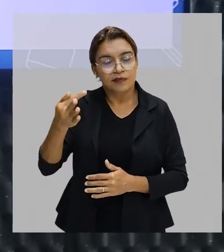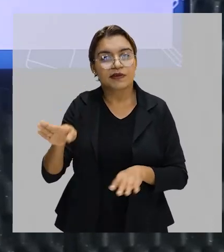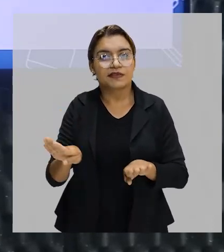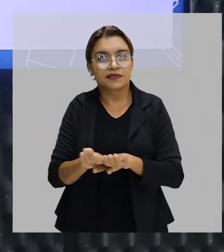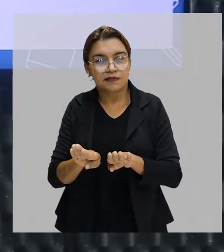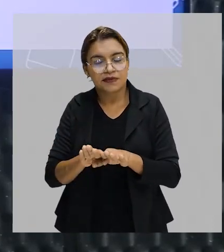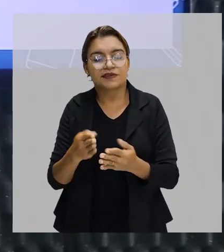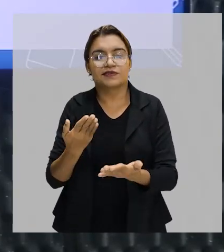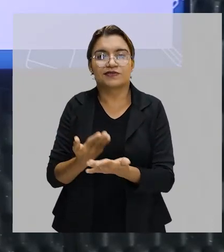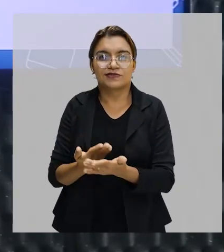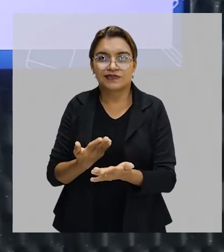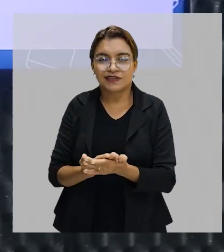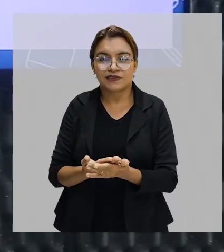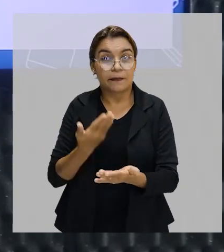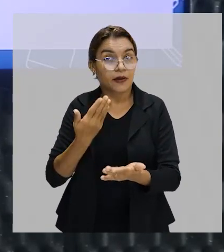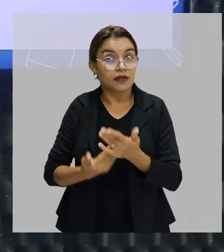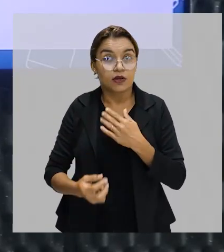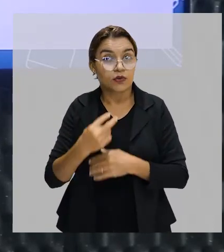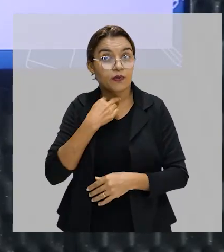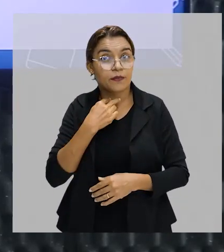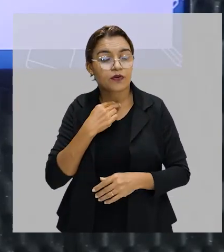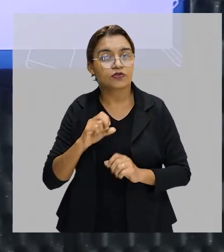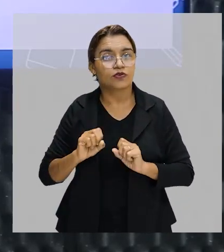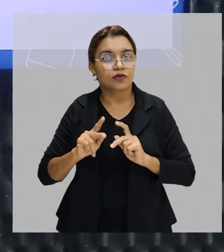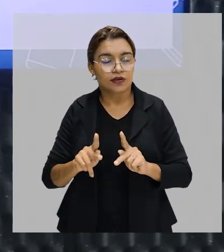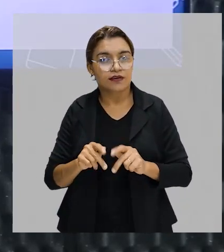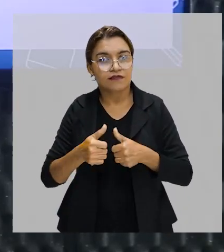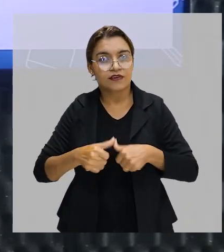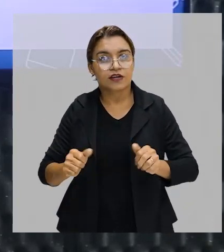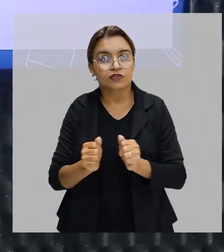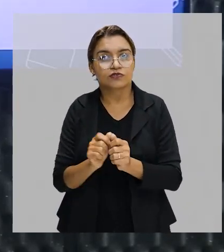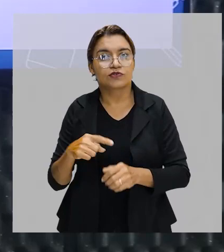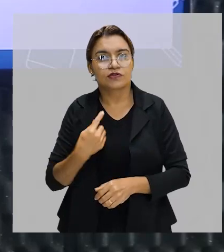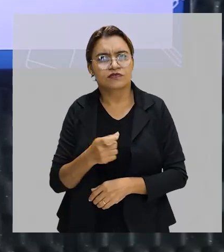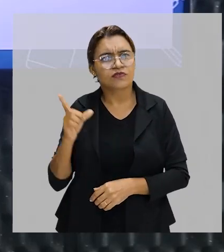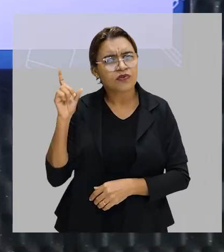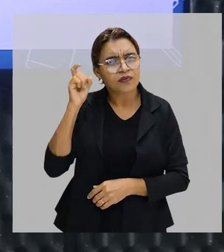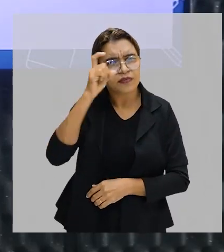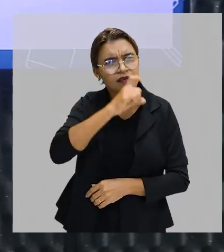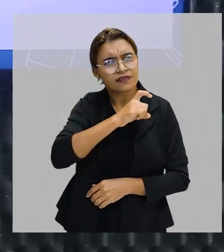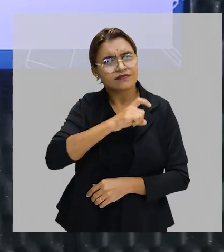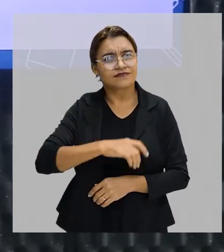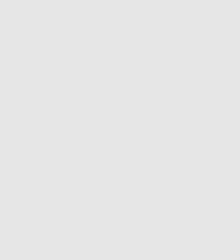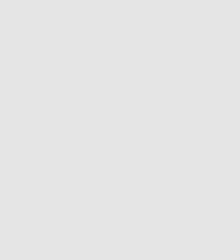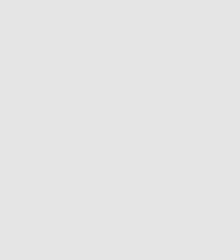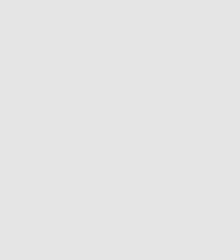aulas. Então, não perca. Fica por aqui, fica conosco. Compliquei?